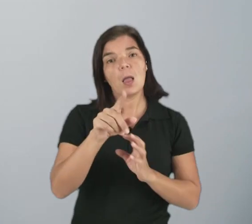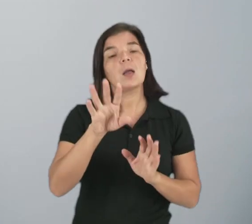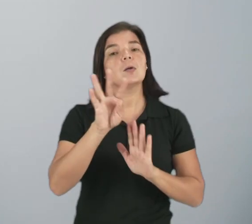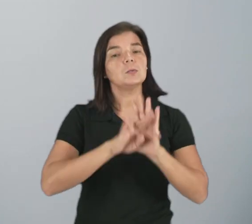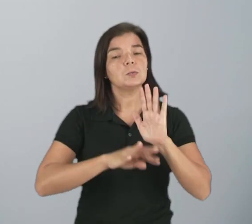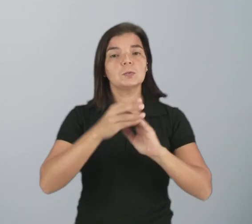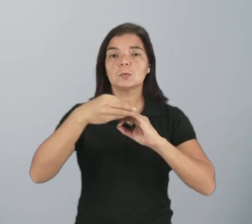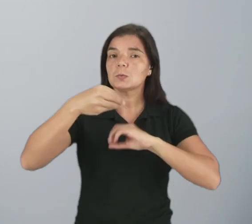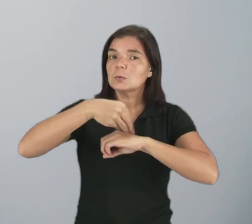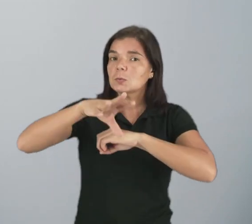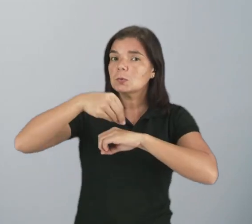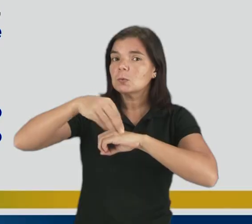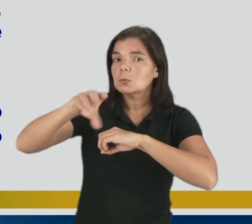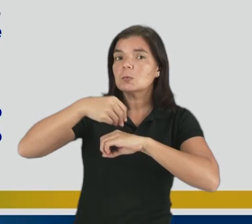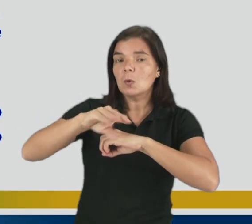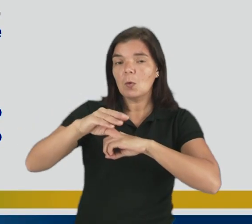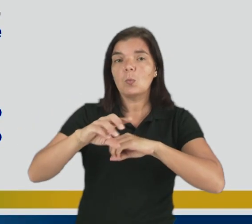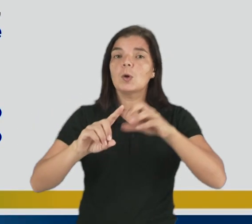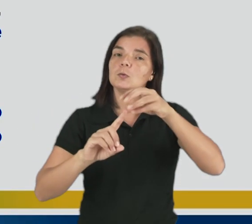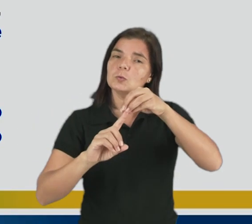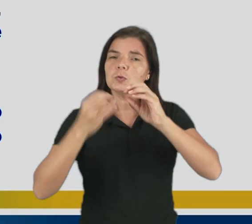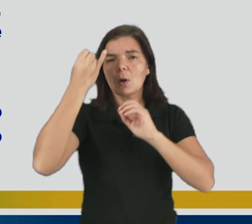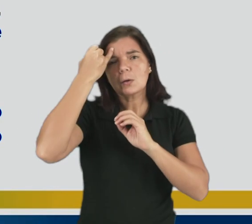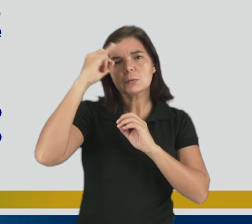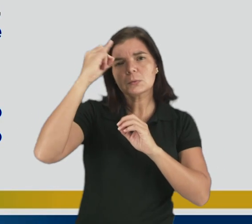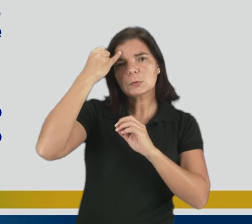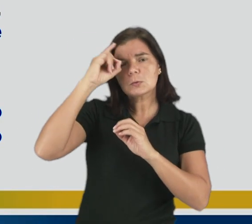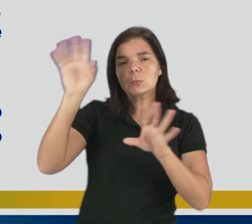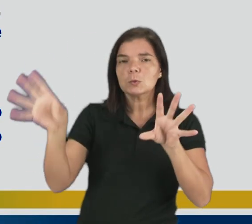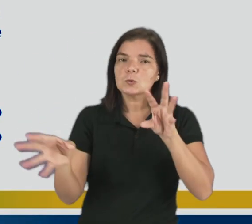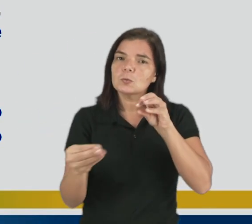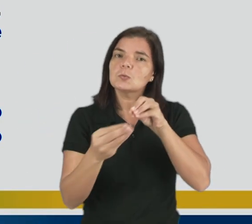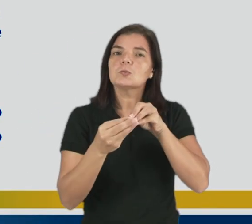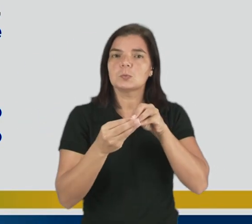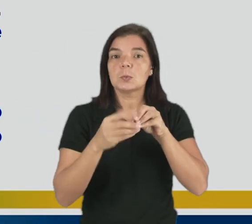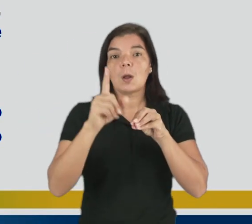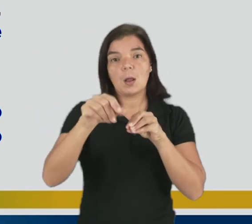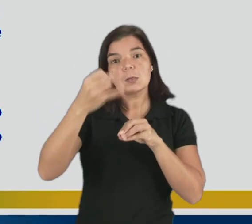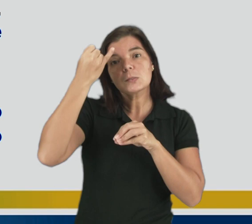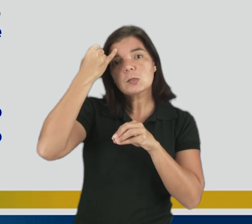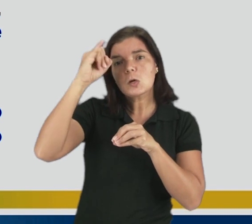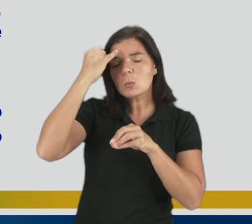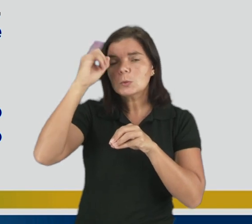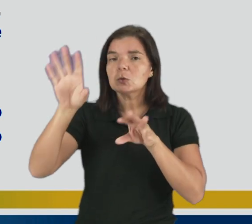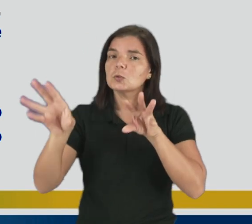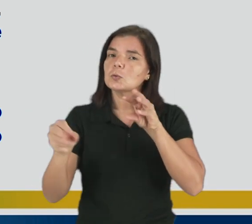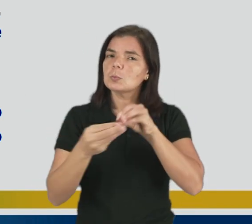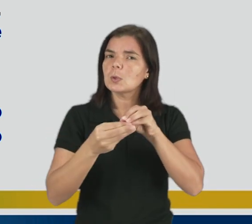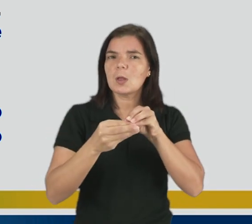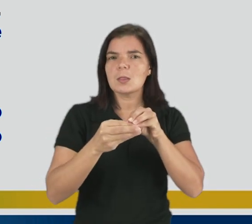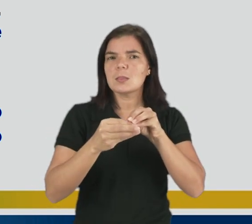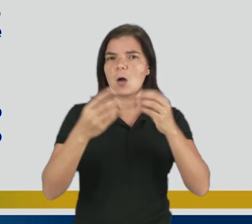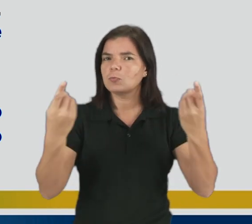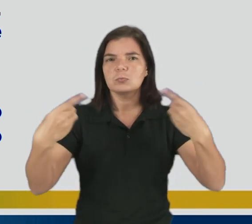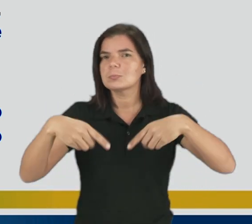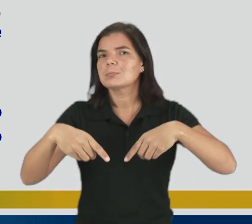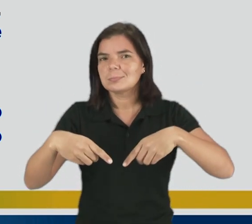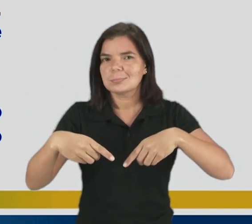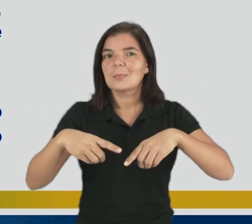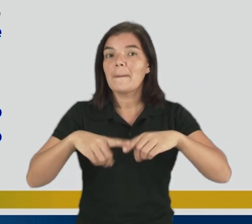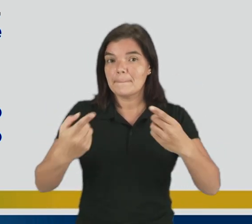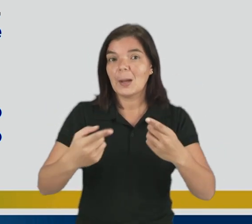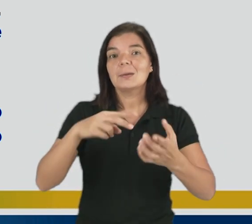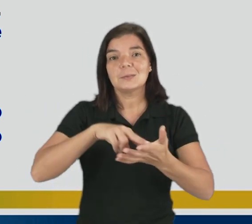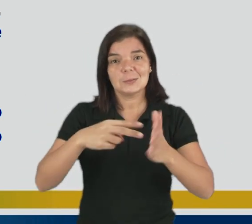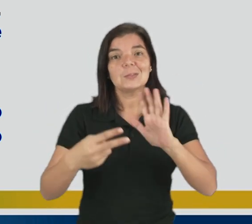que transmite uma relação lógica de ideias que se complementam. Essas ideias se complementam, elas não se contradizem,